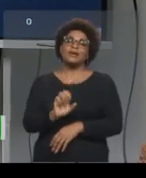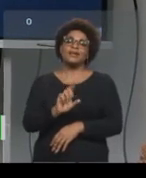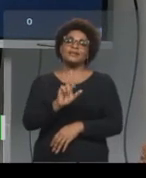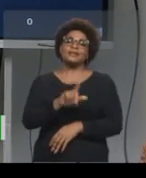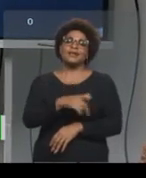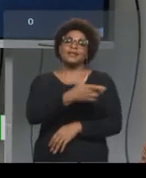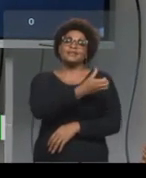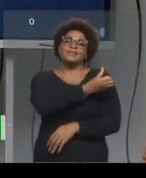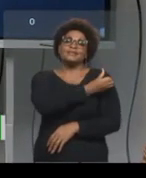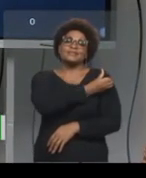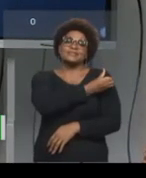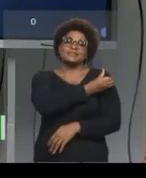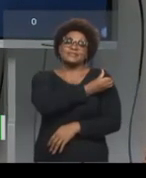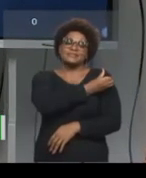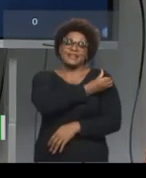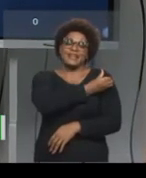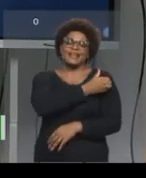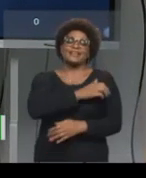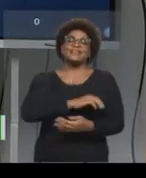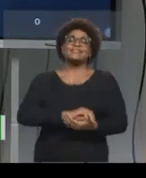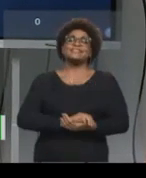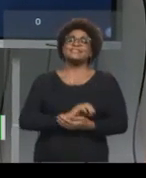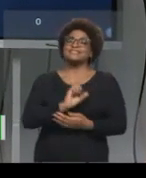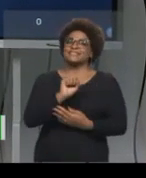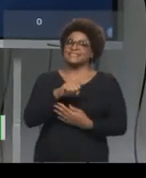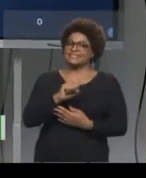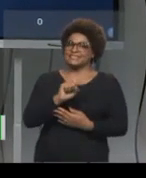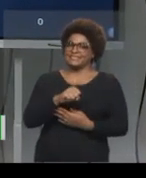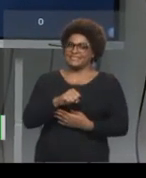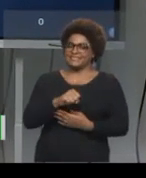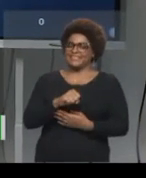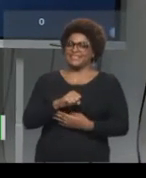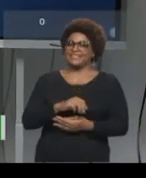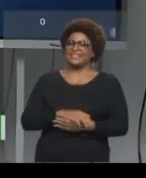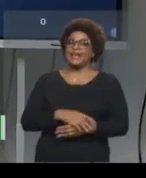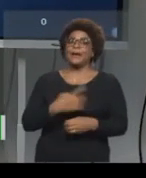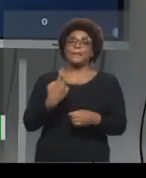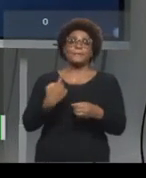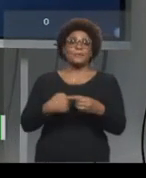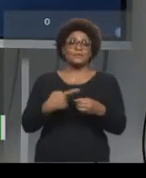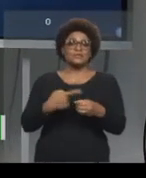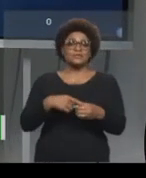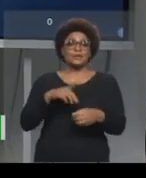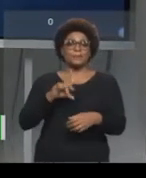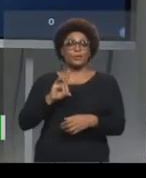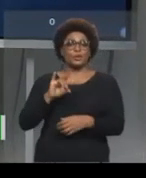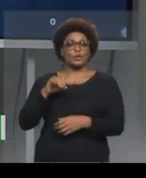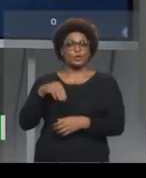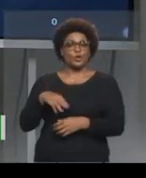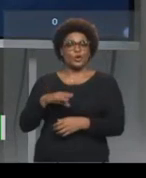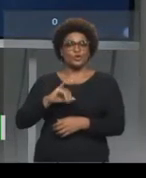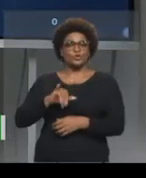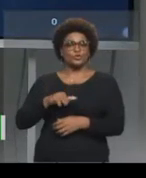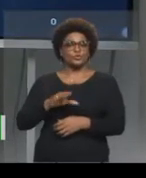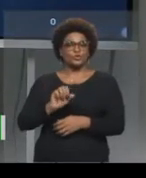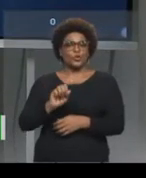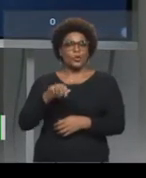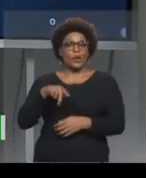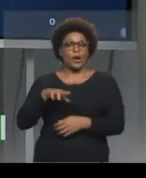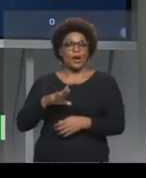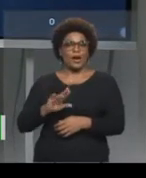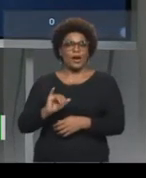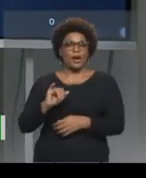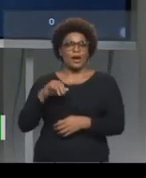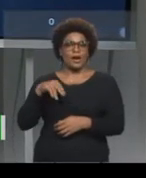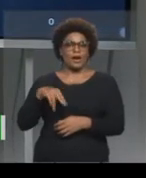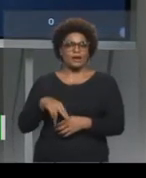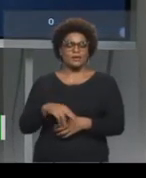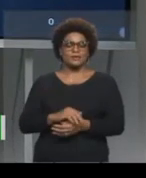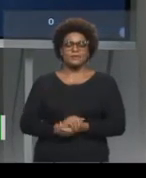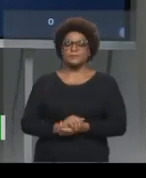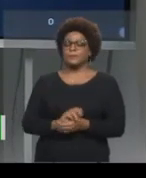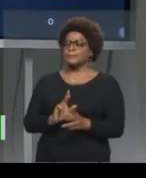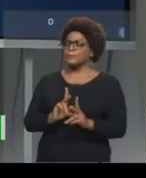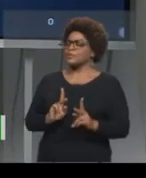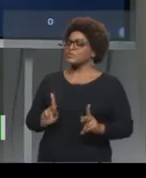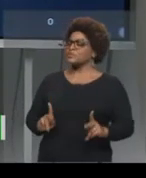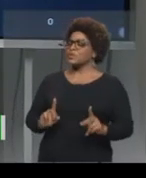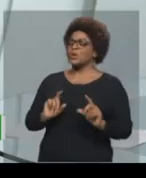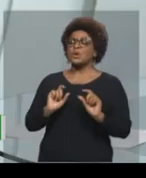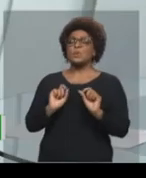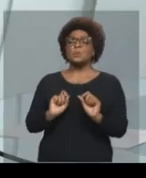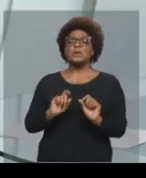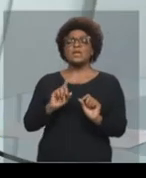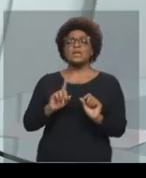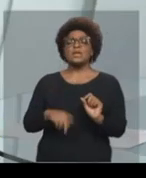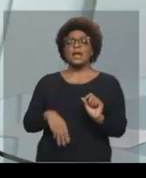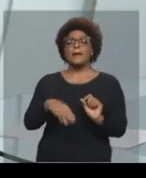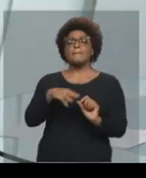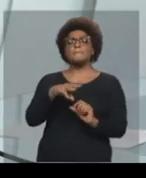Cônego Bento Ribeiro, do município de Dom Joaquim. Professora Maria Alice, o que é modo imperativo?